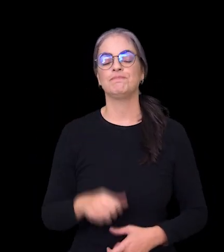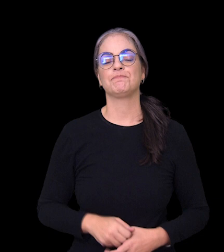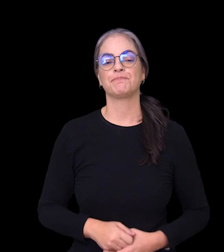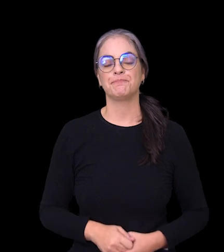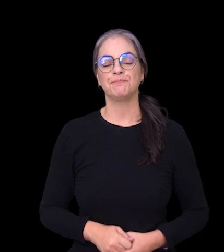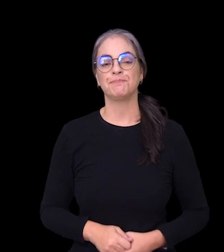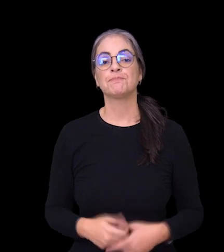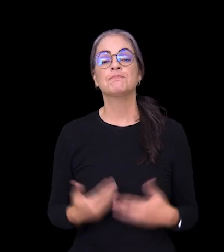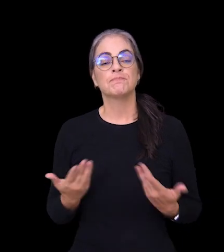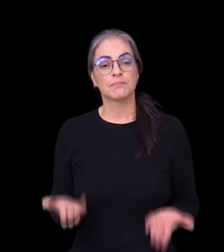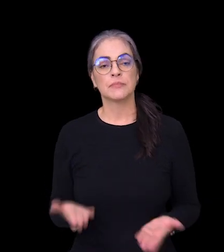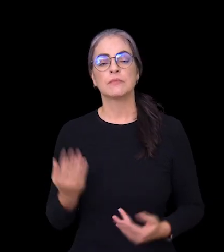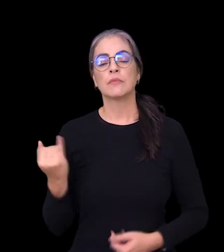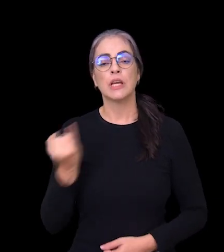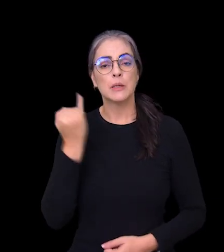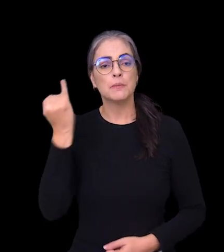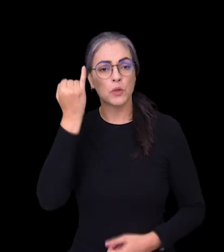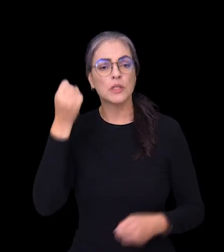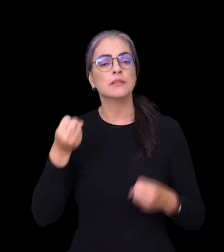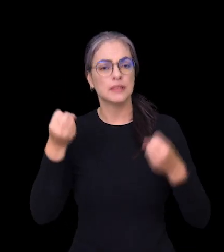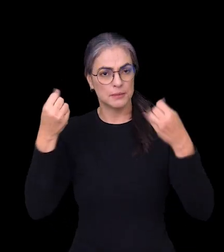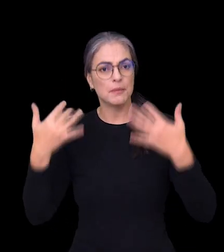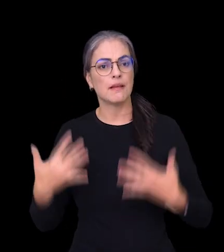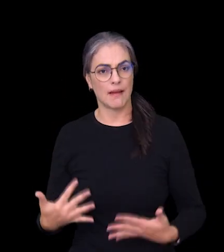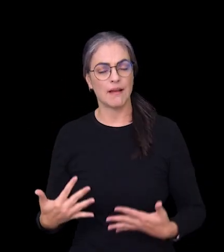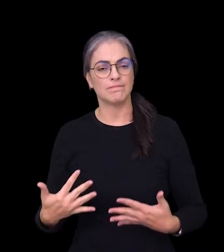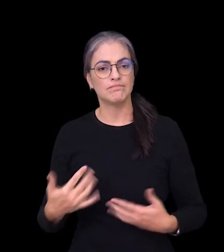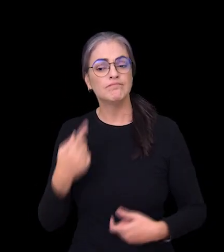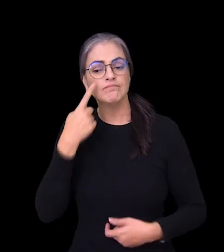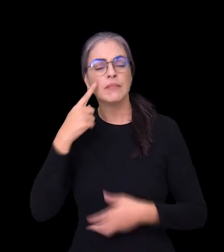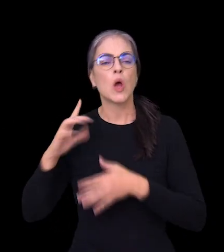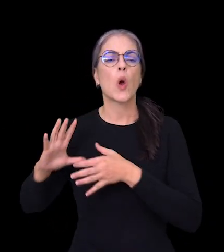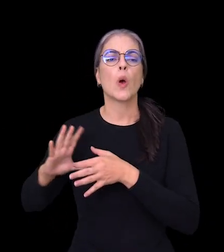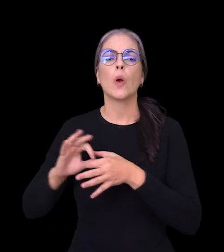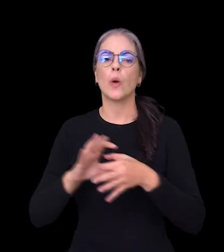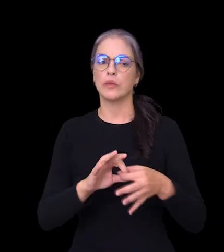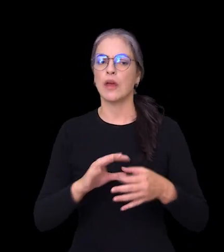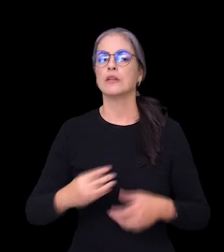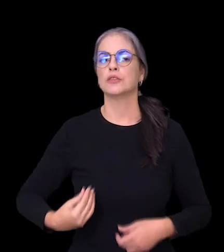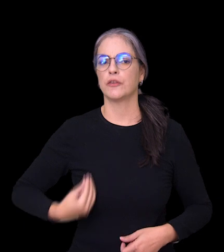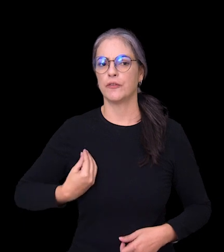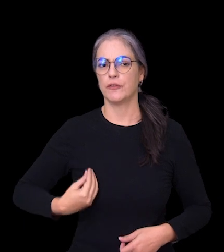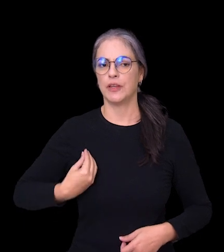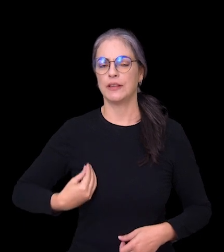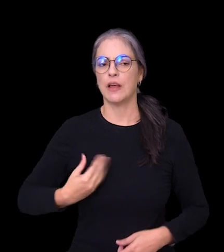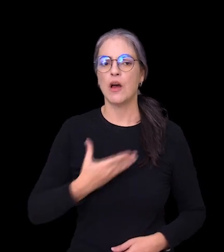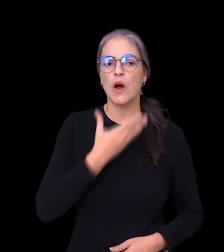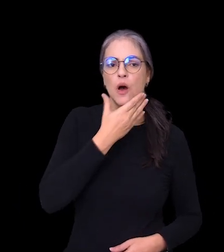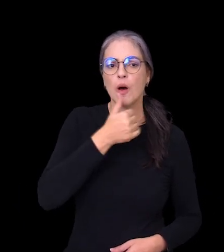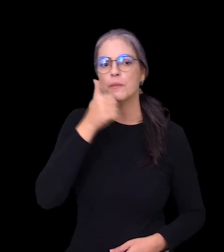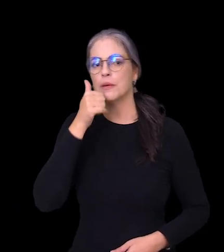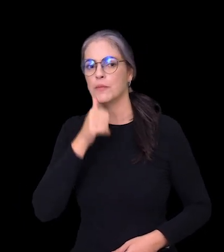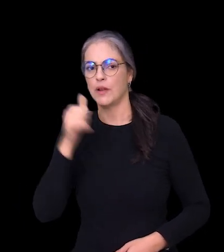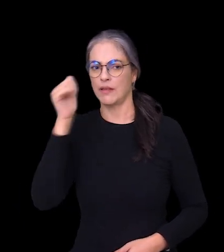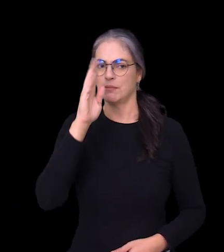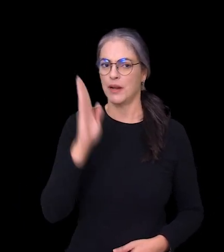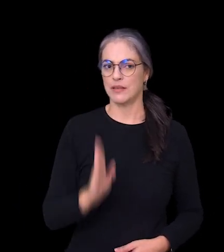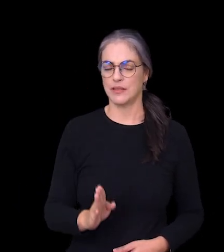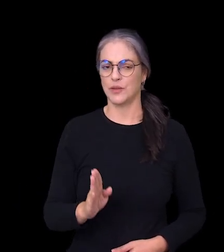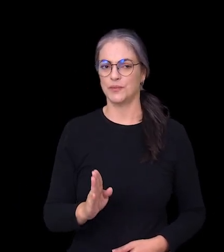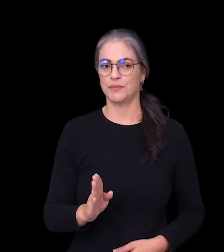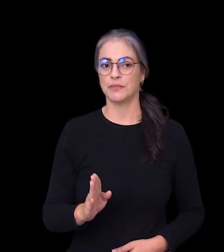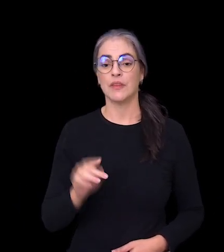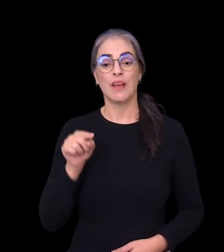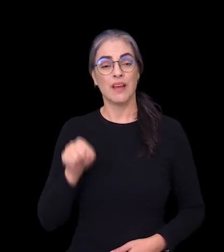é importante a gente colocar essa discussão no contexto de desigualdade que a gente tem entre homens e mulheres. O nosso país é campeão